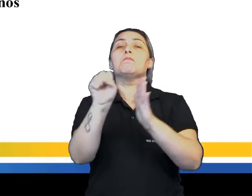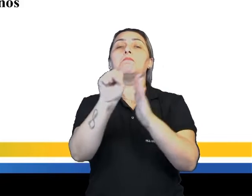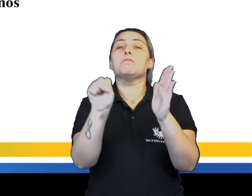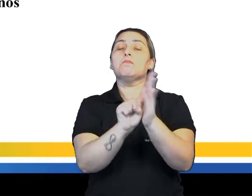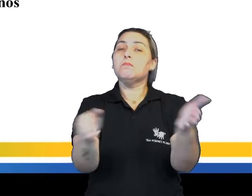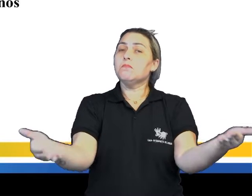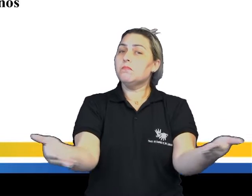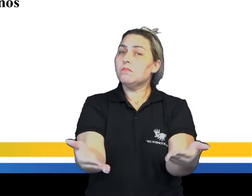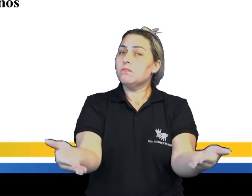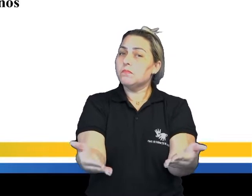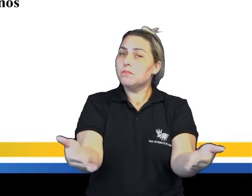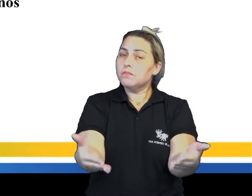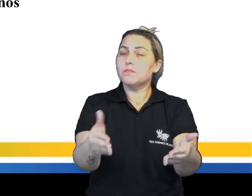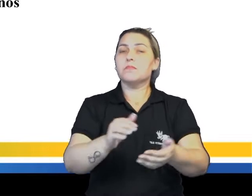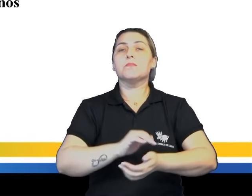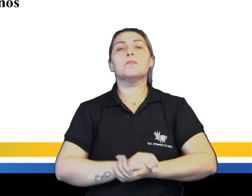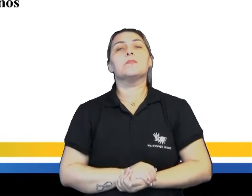nós estamos?